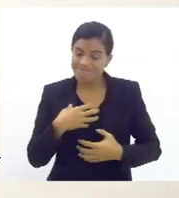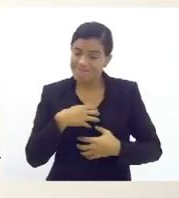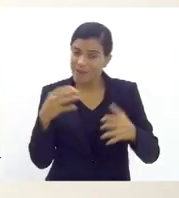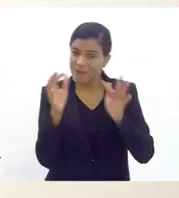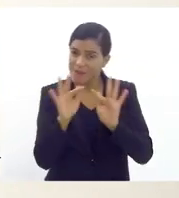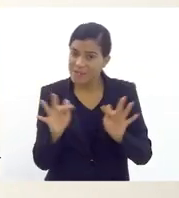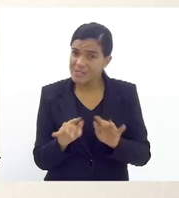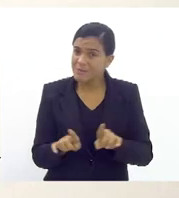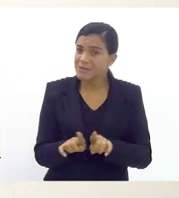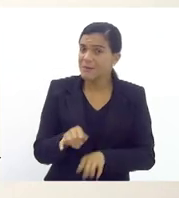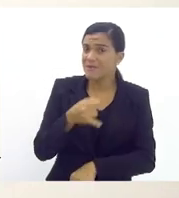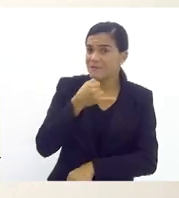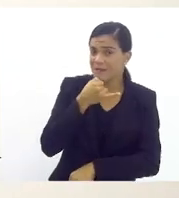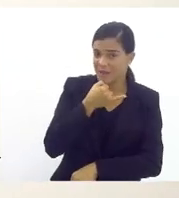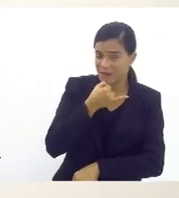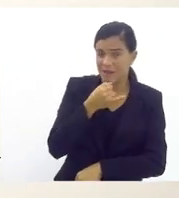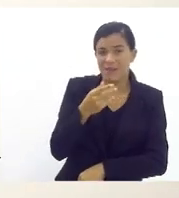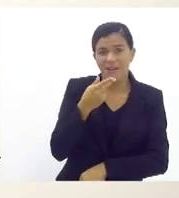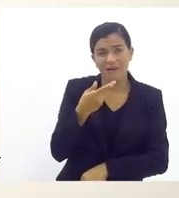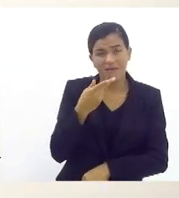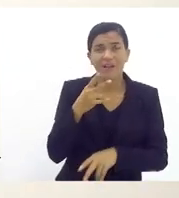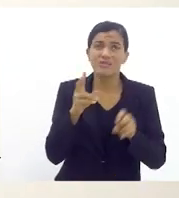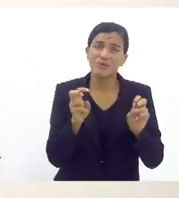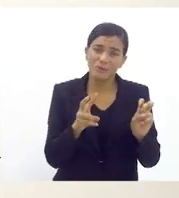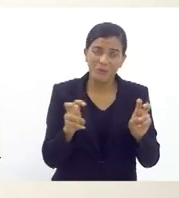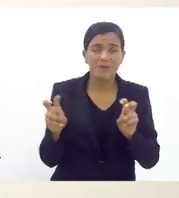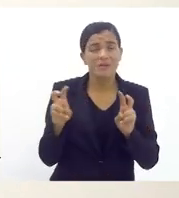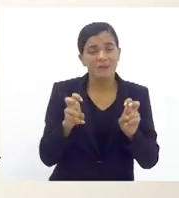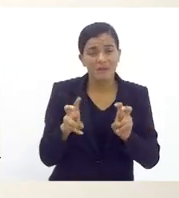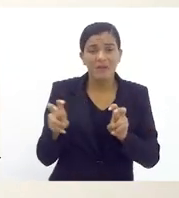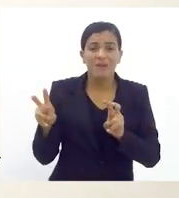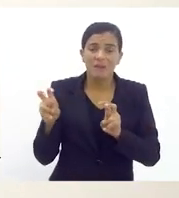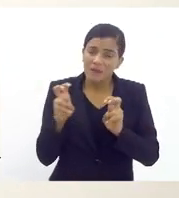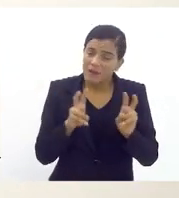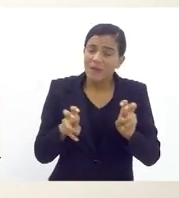também tristeza de ainda estar falando sobre um tema que